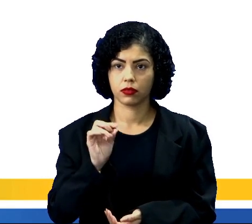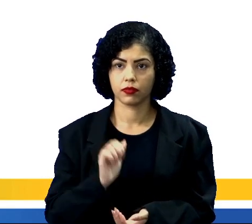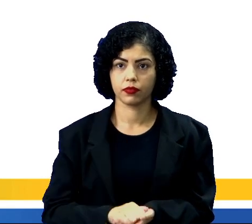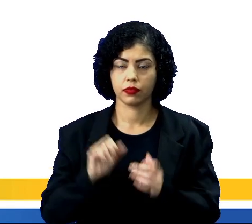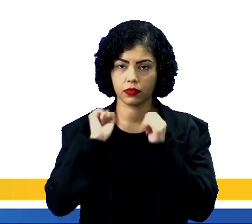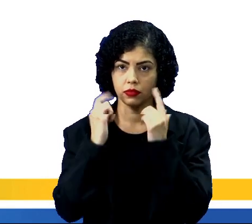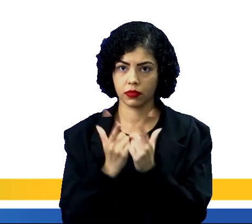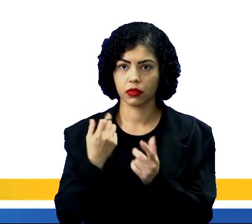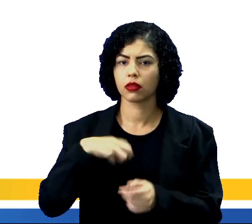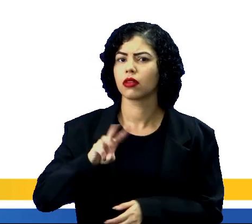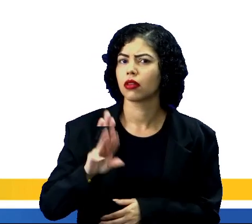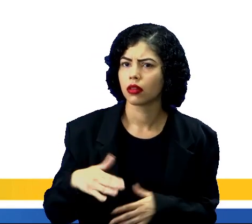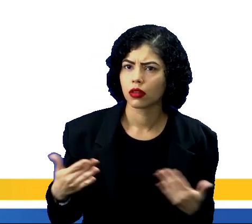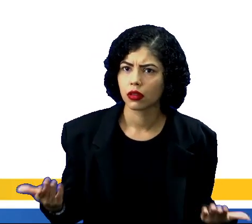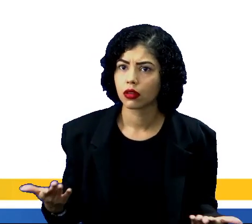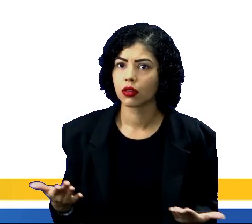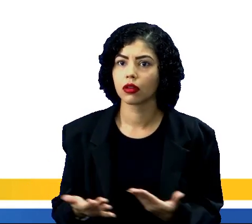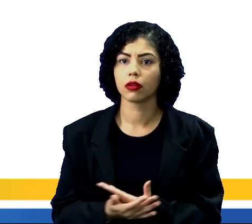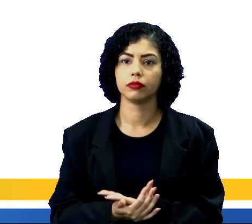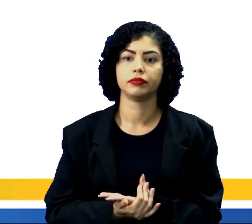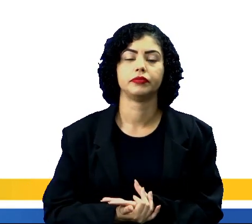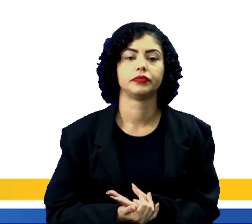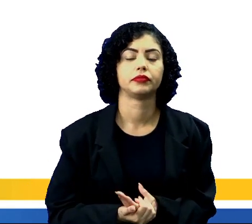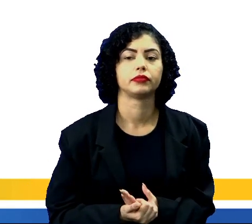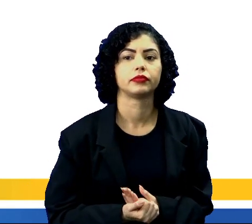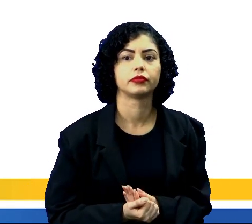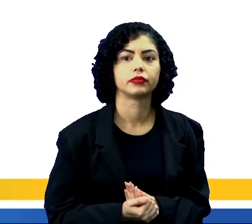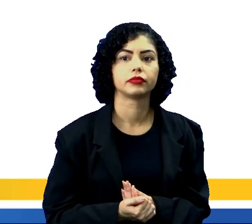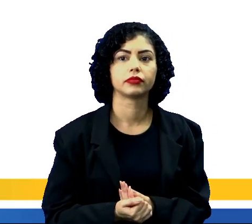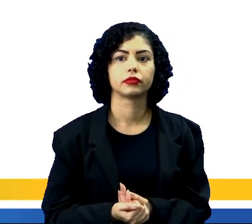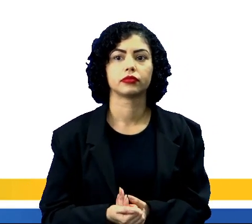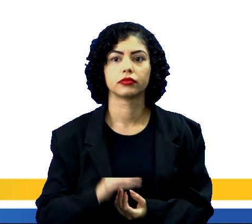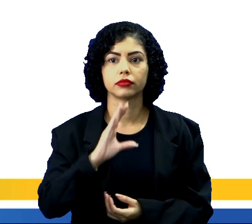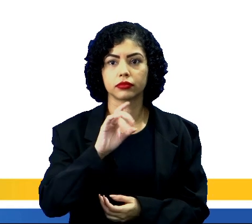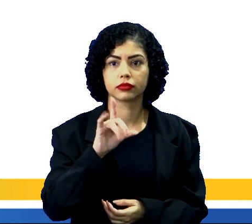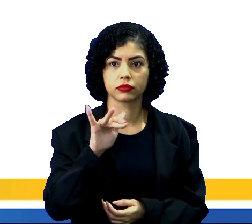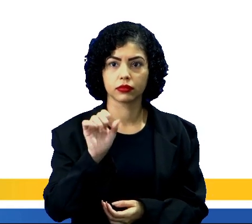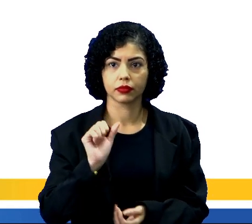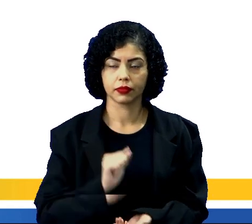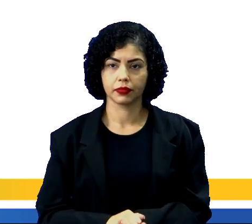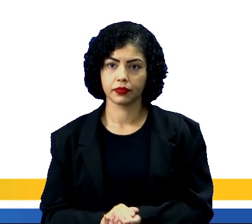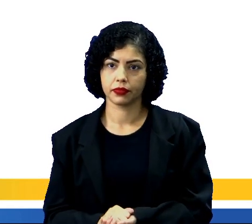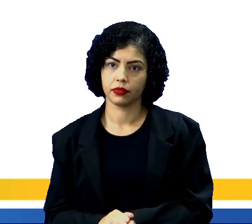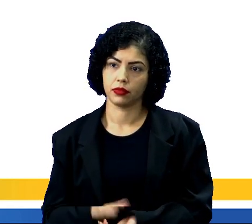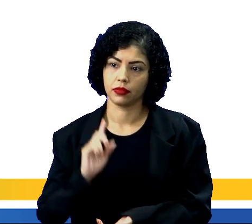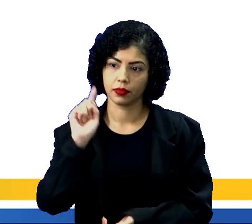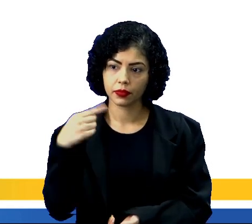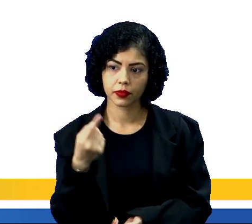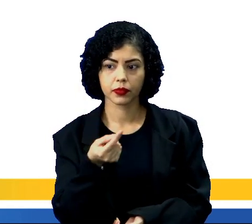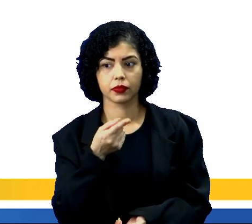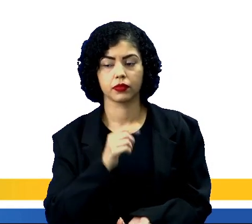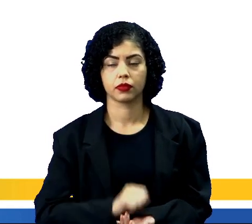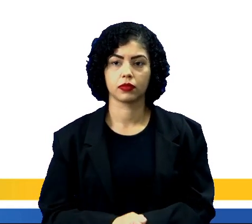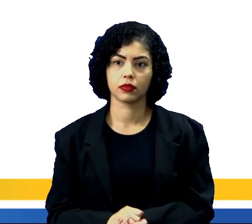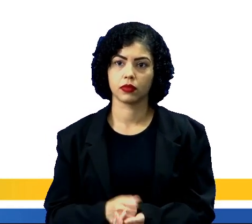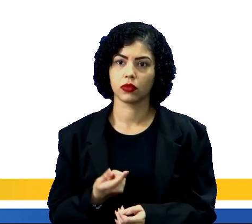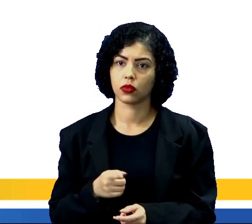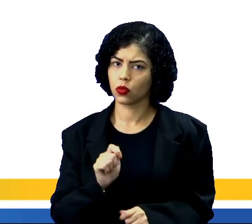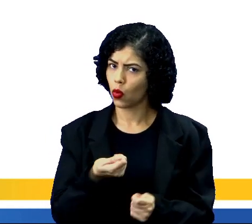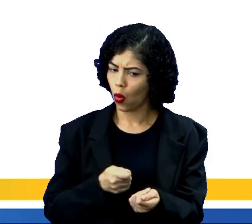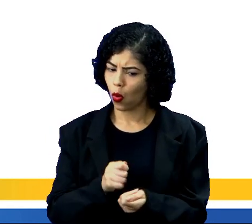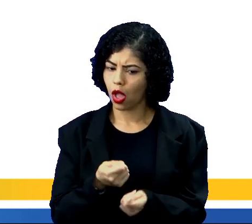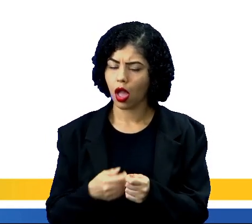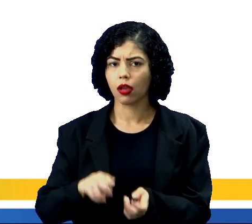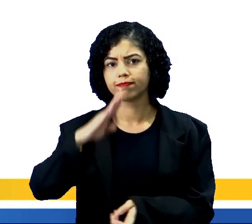assembleias. E quem eram esses magistrados? Eram geralmente os cônsules, que eram aqueles que comandavam